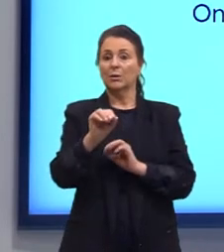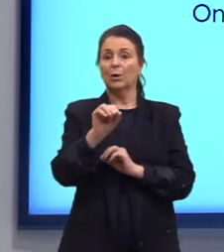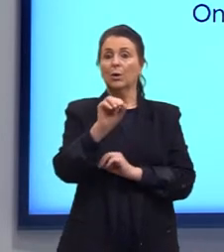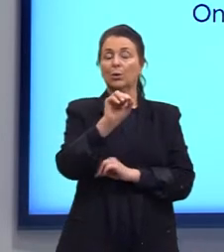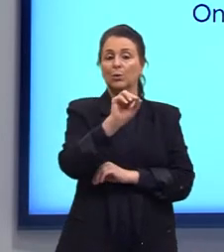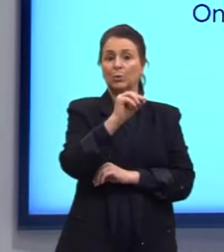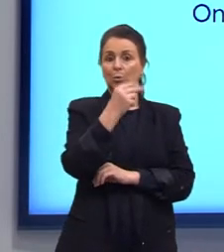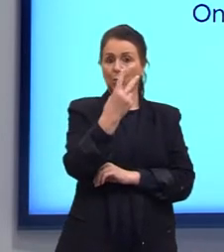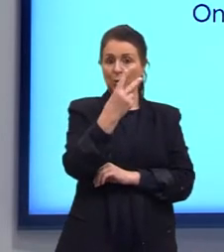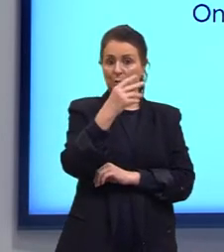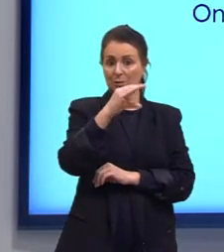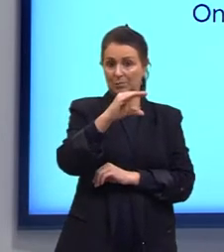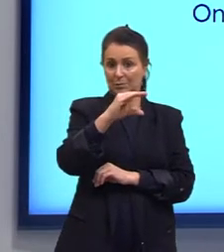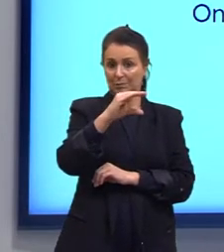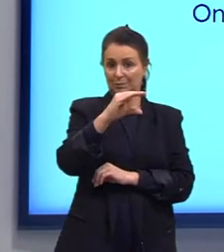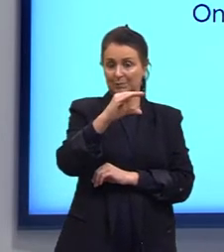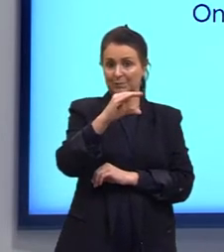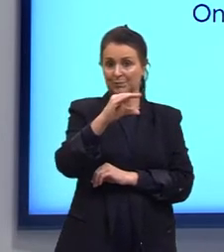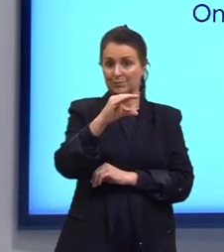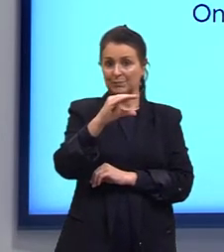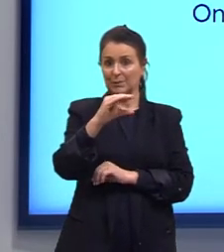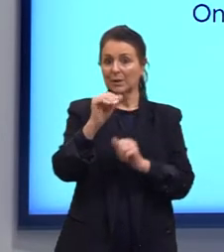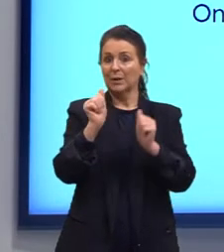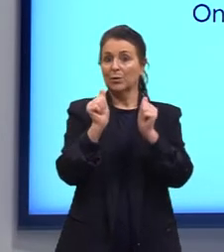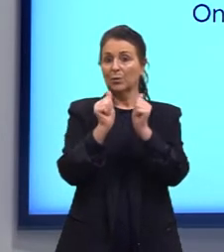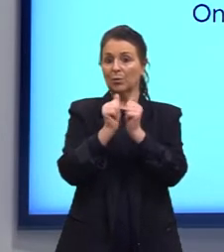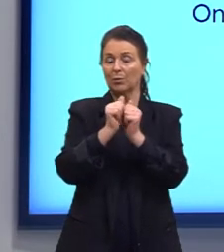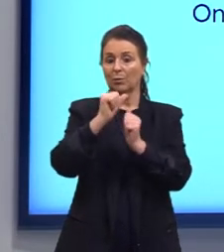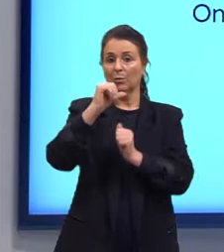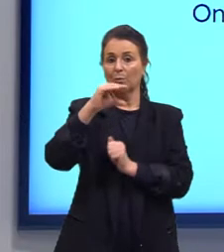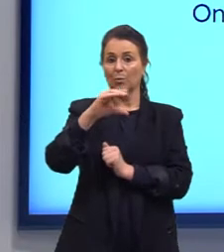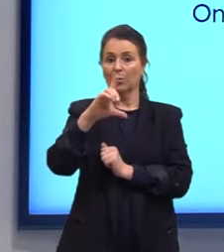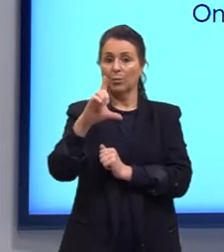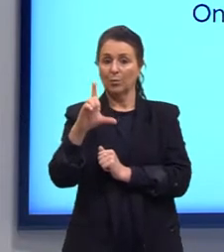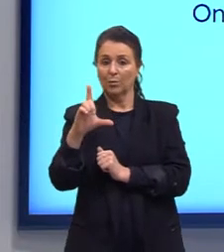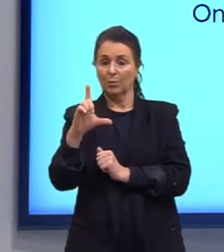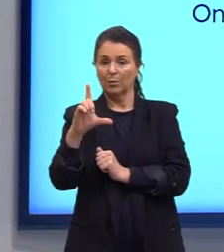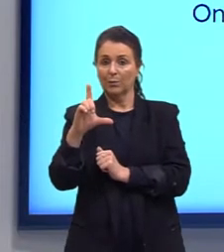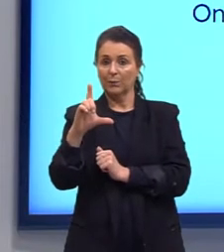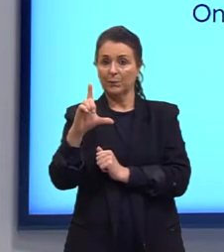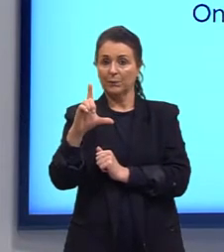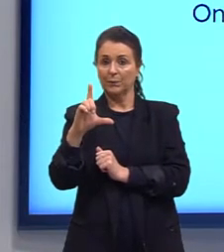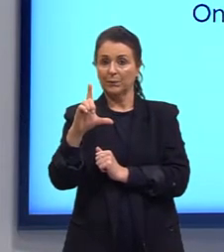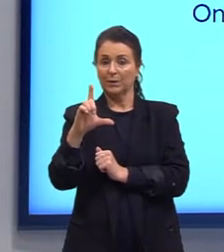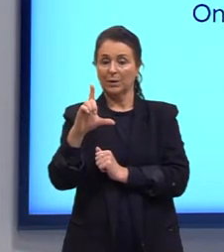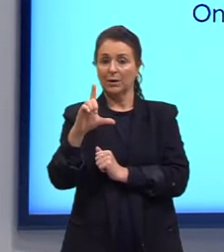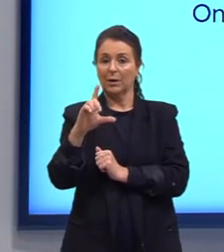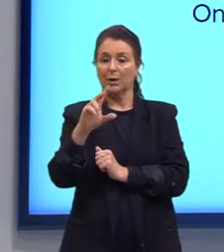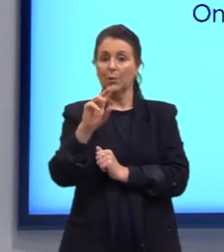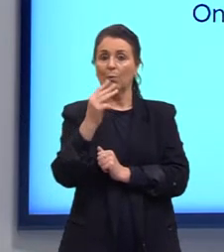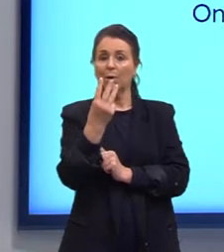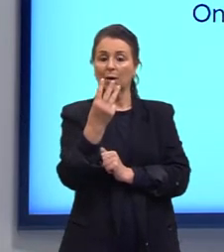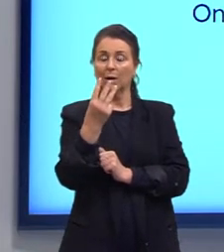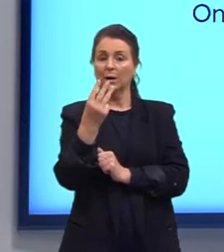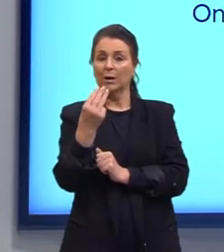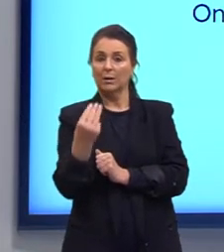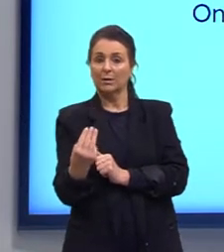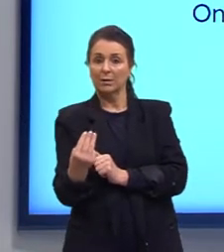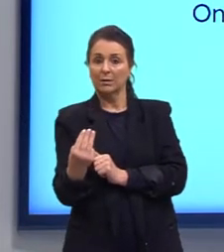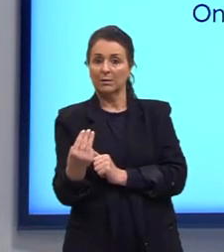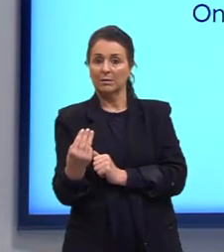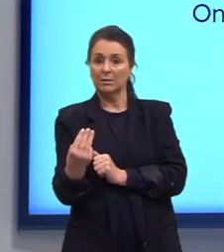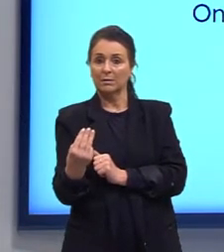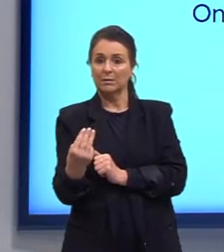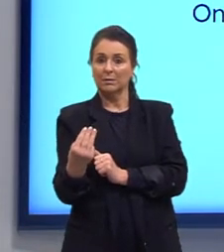carbono não hidrocarboneto simples com um cloro ligado ao invés de o tempo H3 eu tenho no lugar do